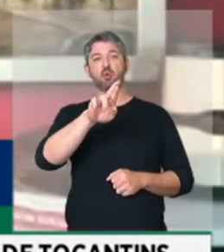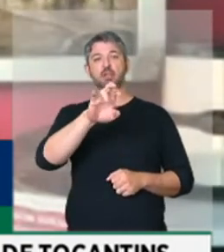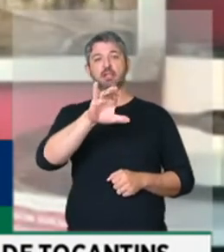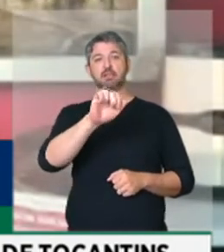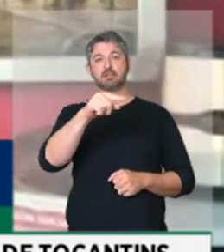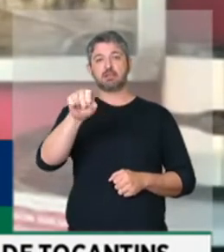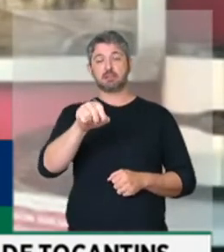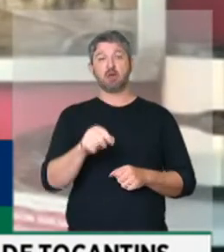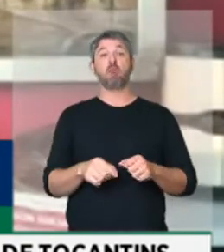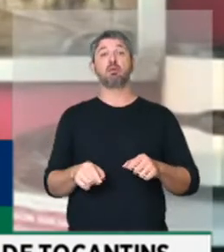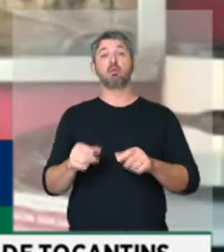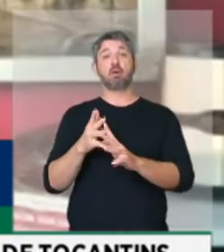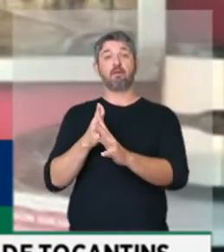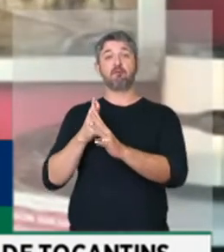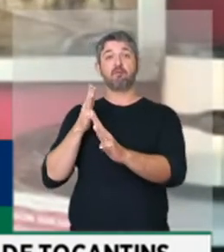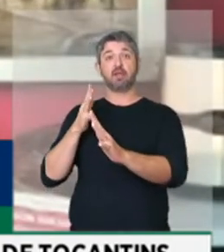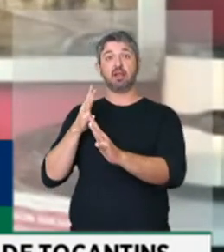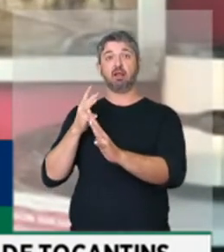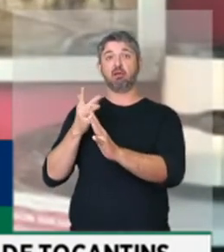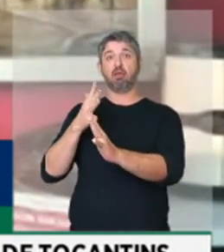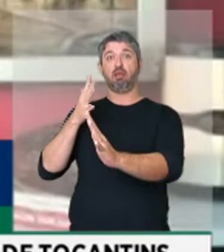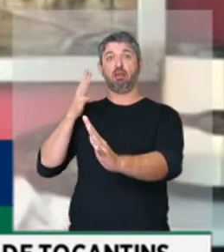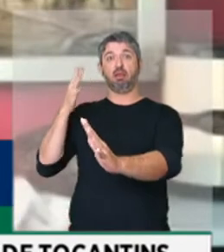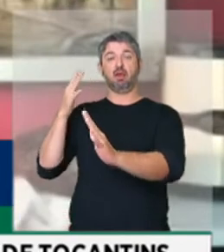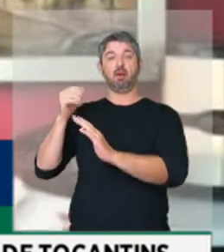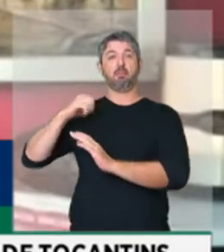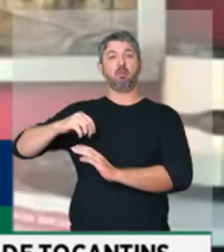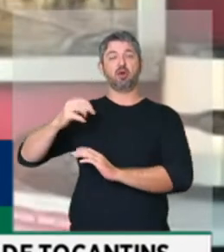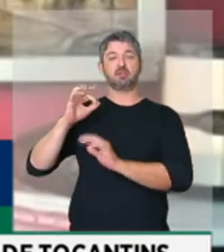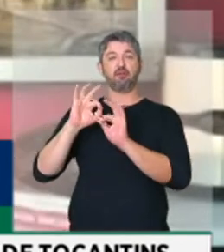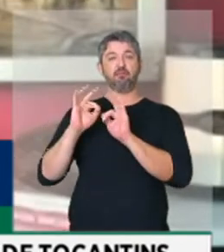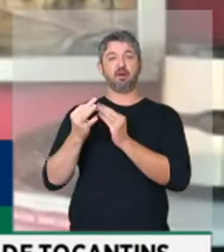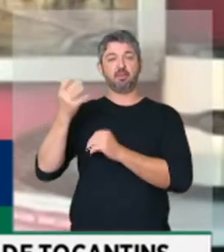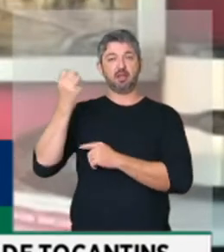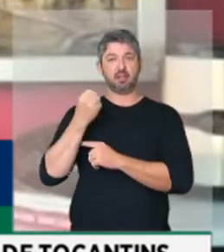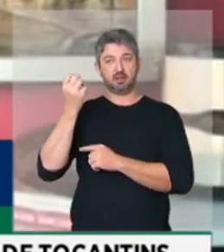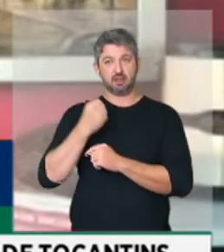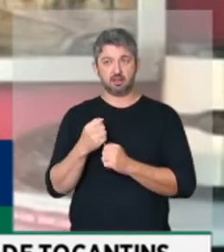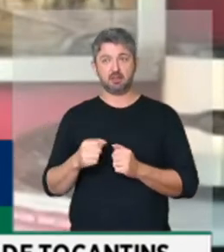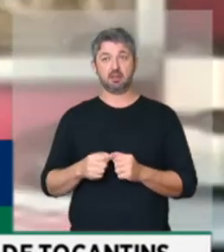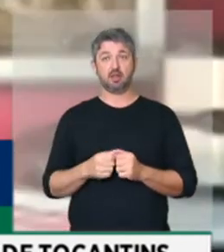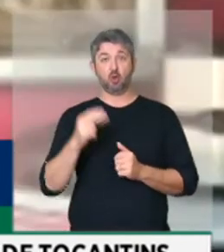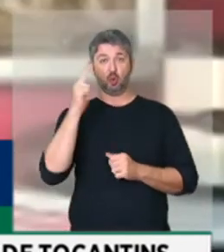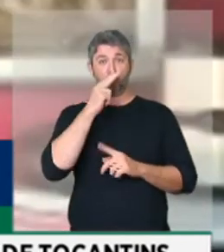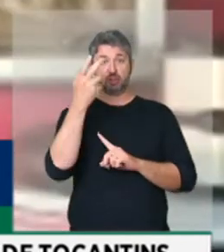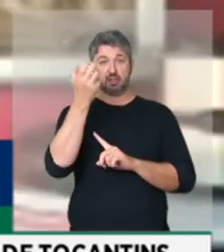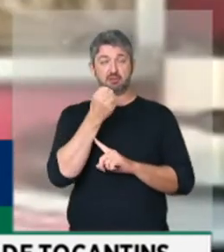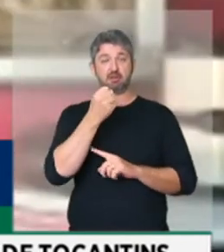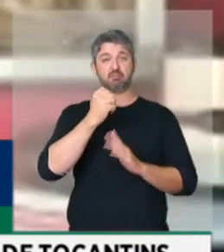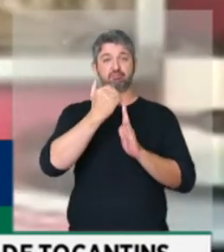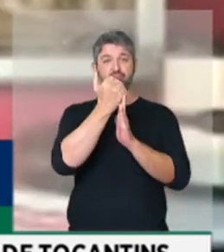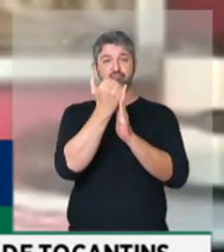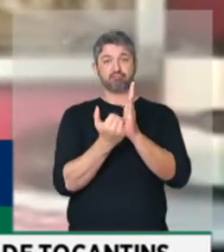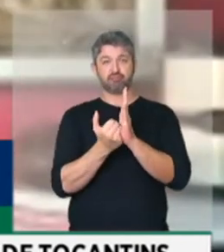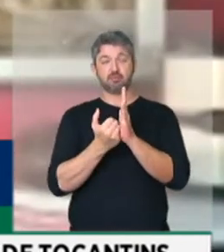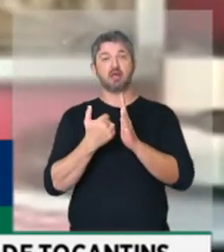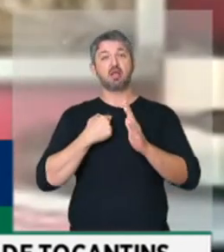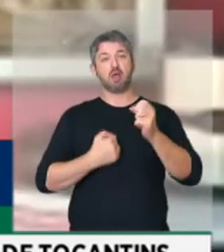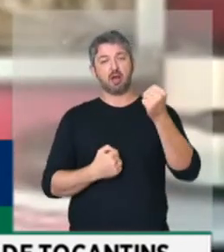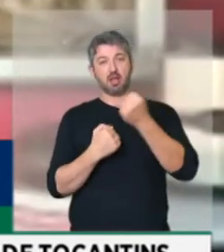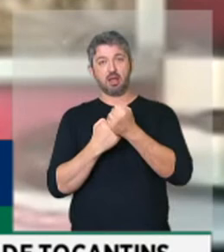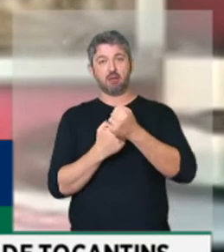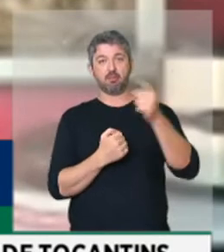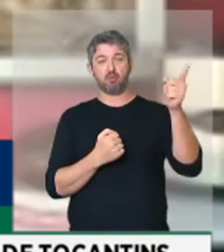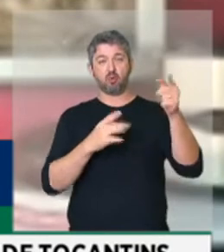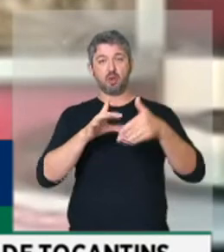fila imensa do Bolsa Família. O auxílio emergencial baixo, eu quero aqui corroborar com a opinião do